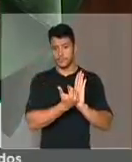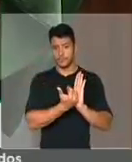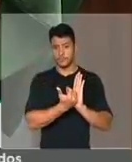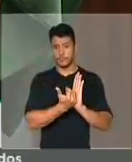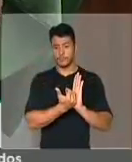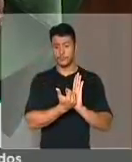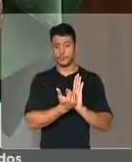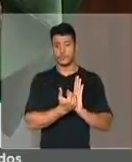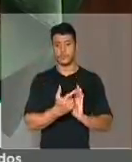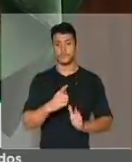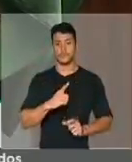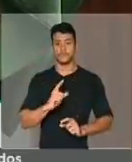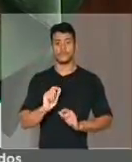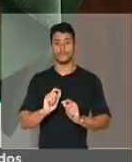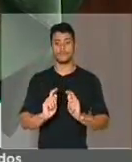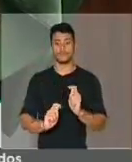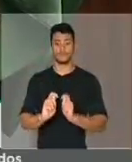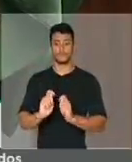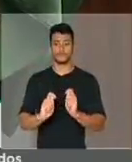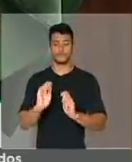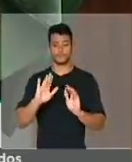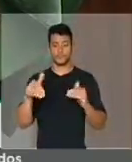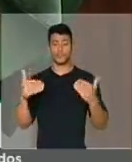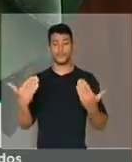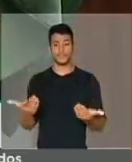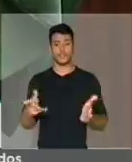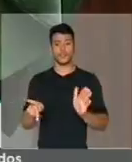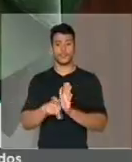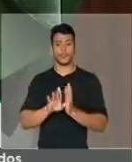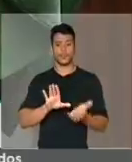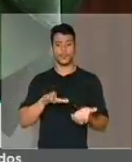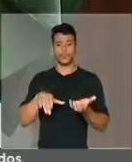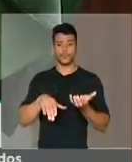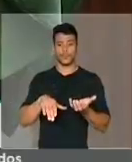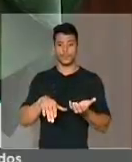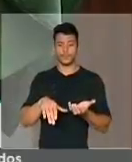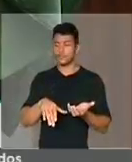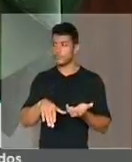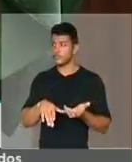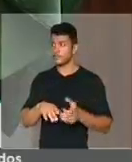desempenhando o papel de controle externo do Congresso Nacional,